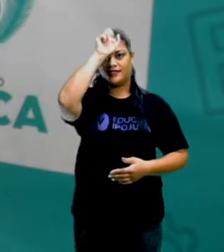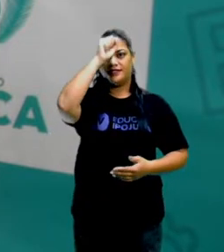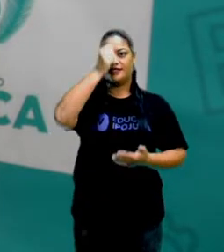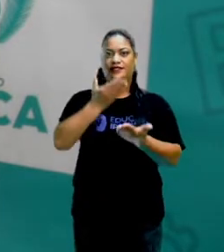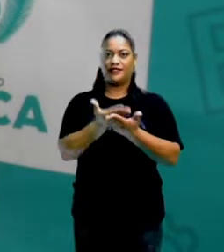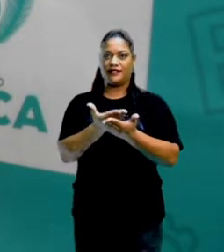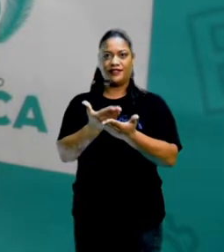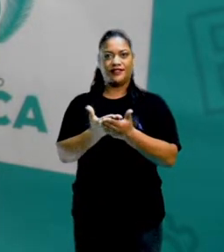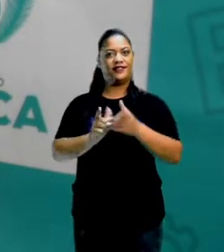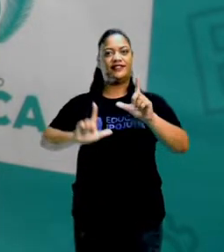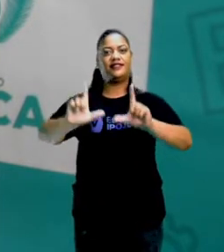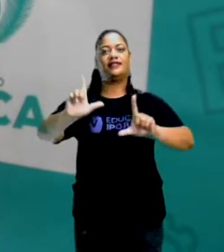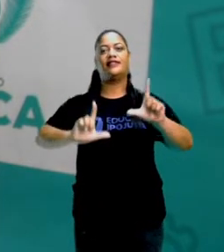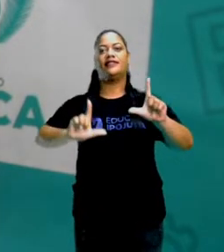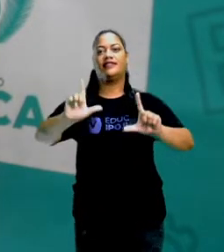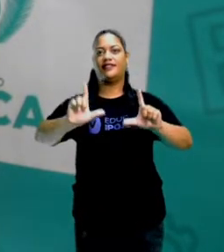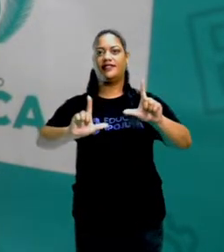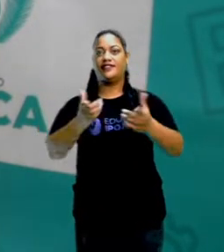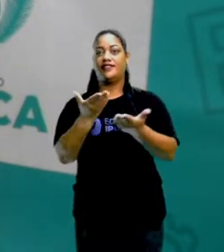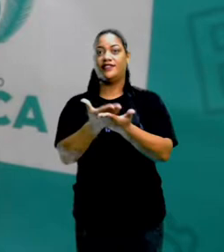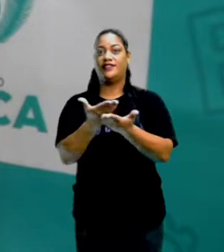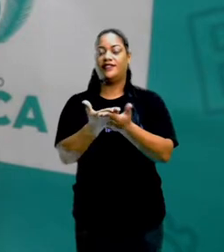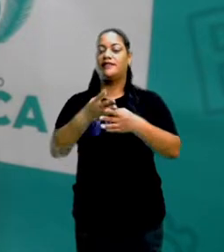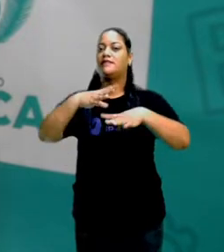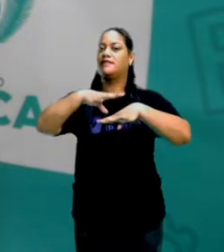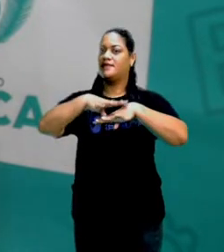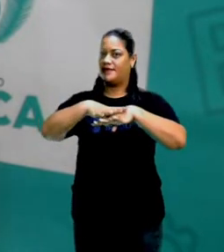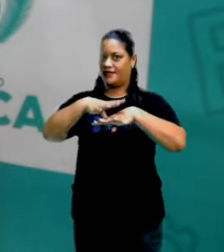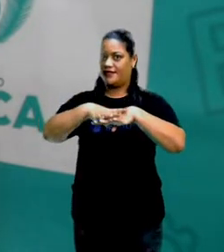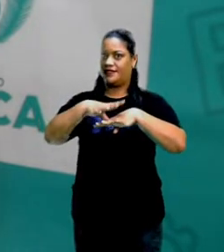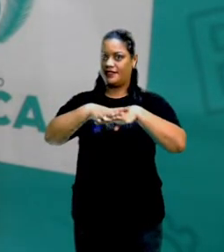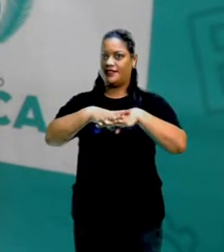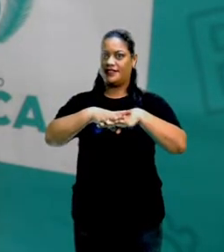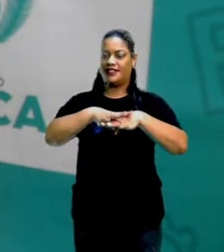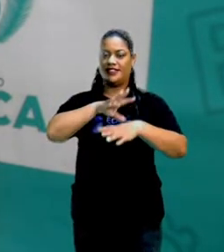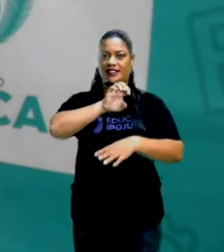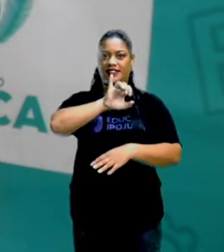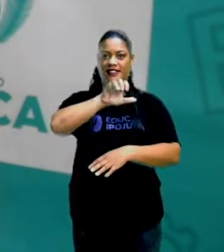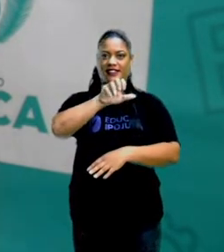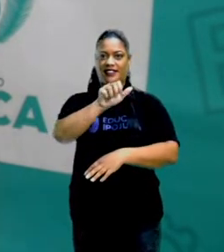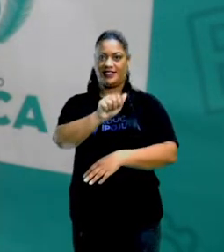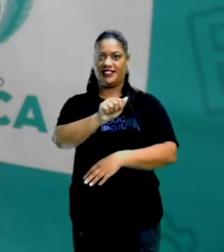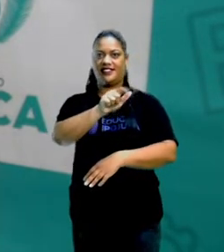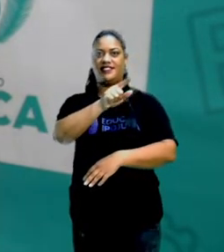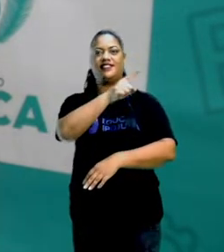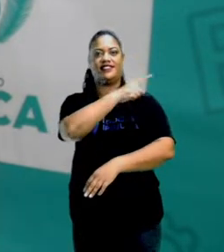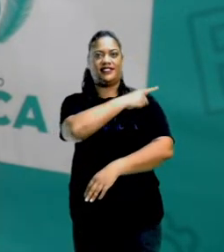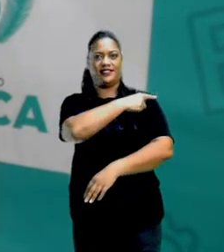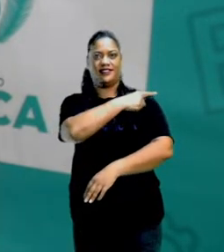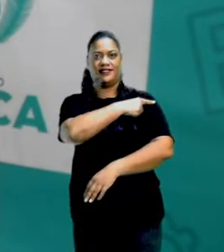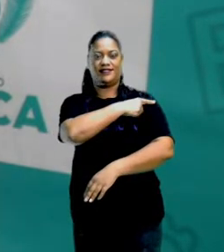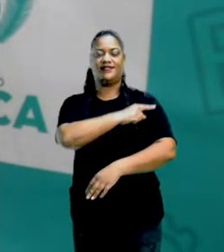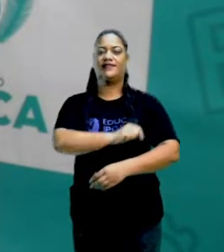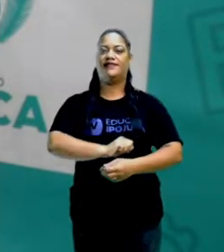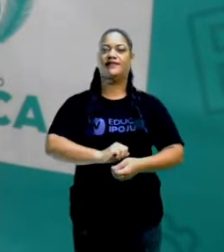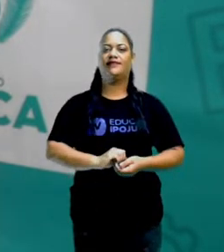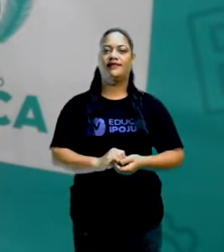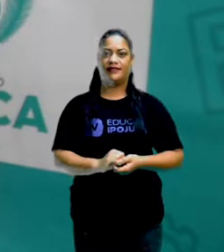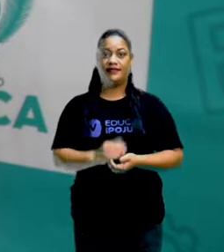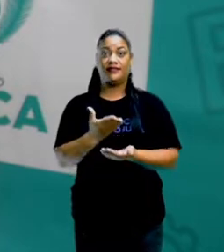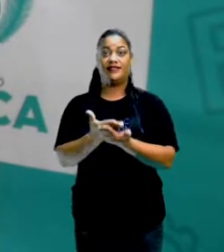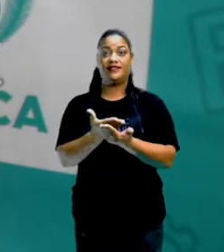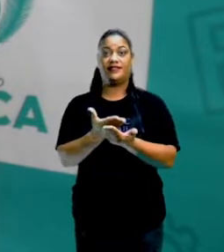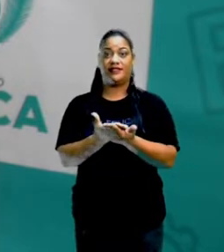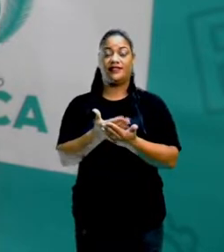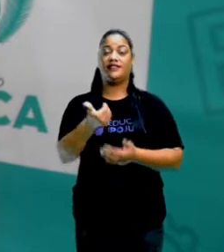com as aulas na TV. E a aula de hoje é de matemática para a educação de jovens e adultos, a EJA fase 1. É a nossa